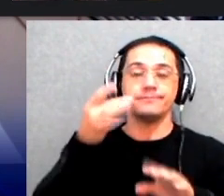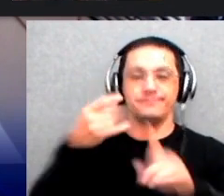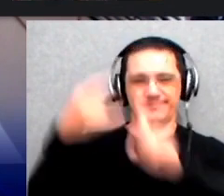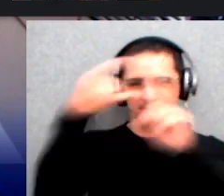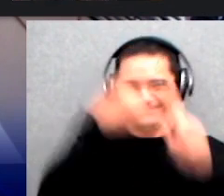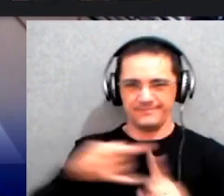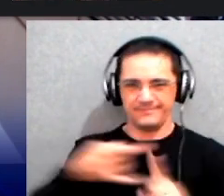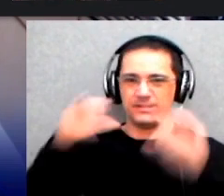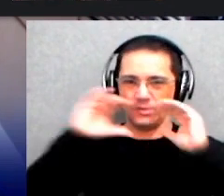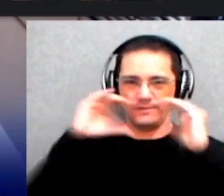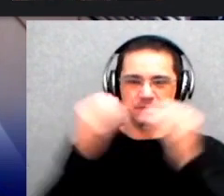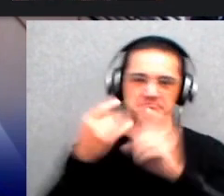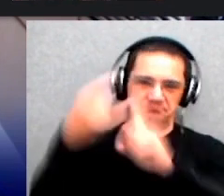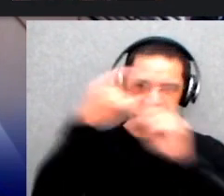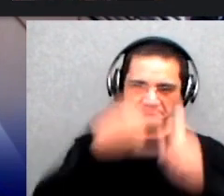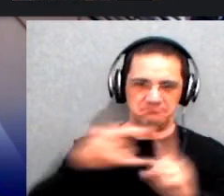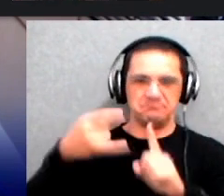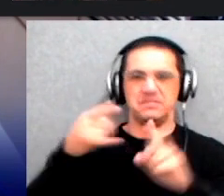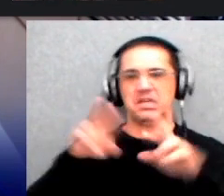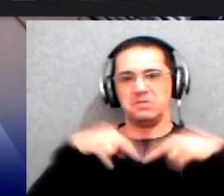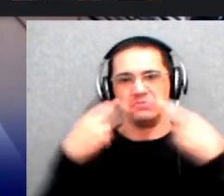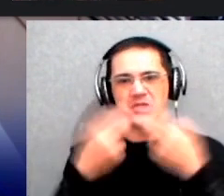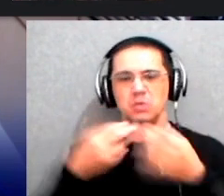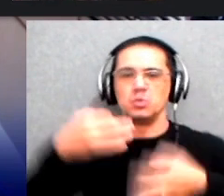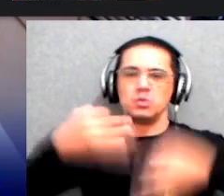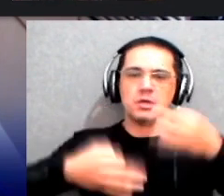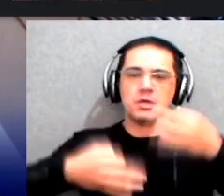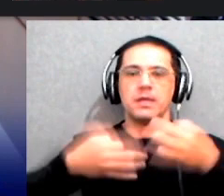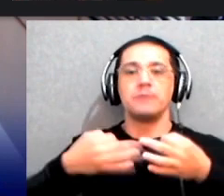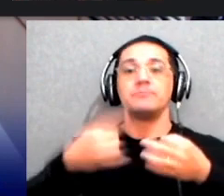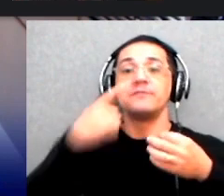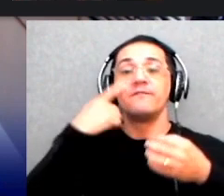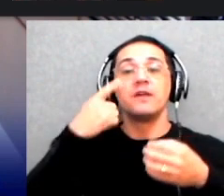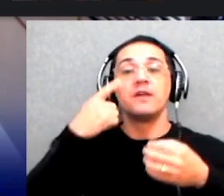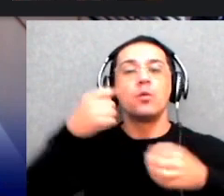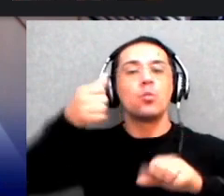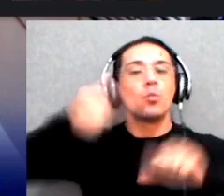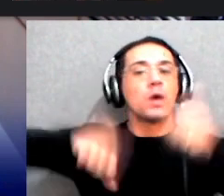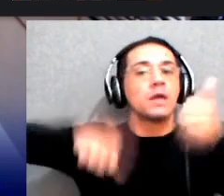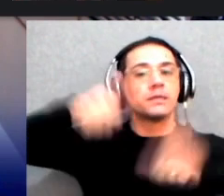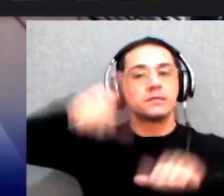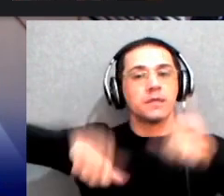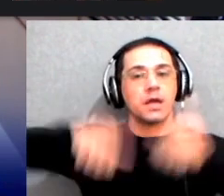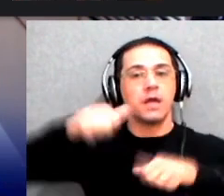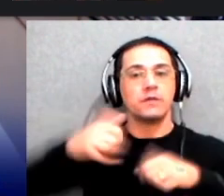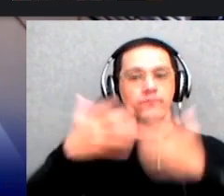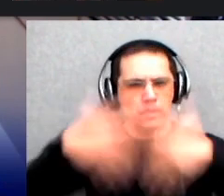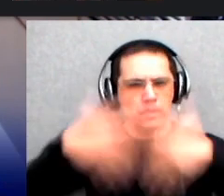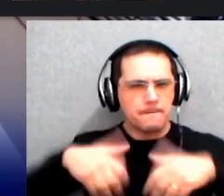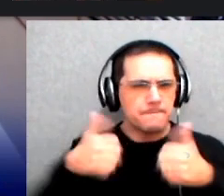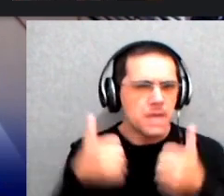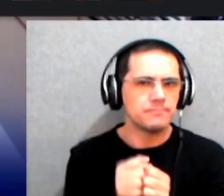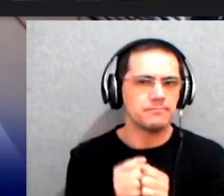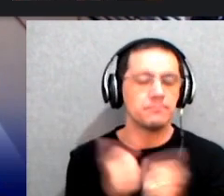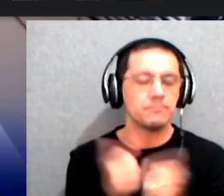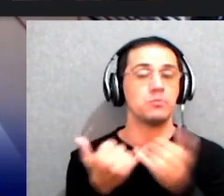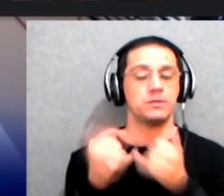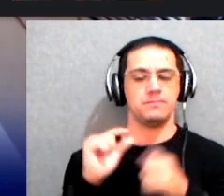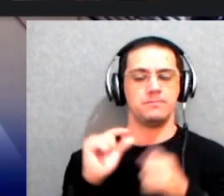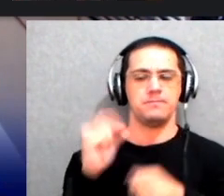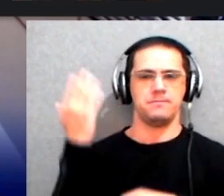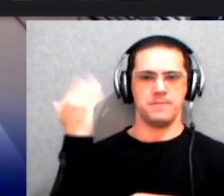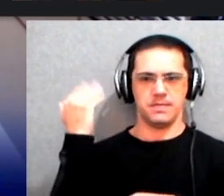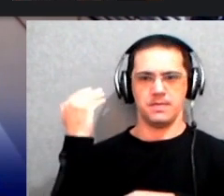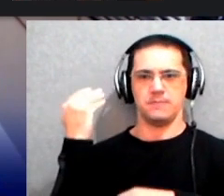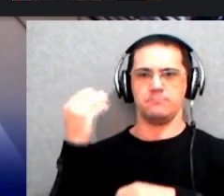recente, que eu ganhei no TRF1, de uma situação muito interessante. Eu estava no Rio de Janeiro com um cliente preso fazendo uma